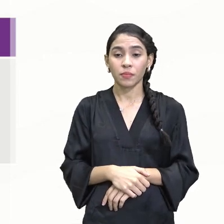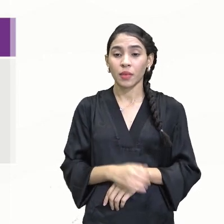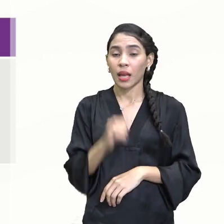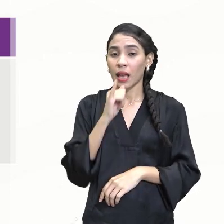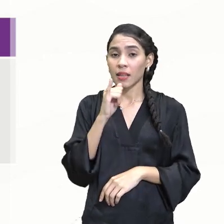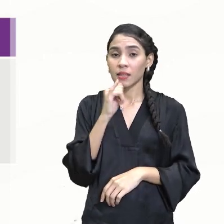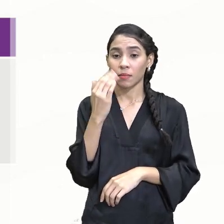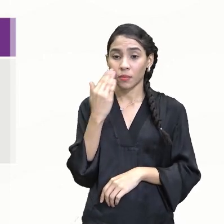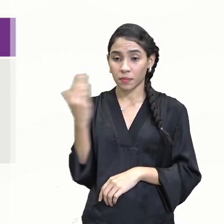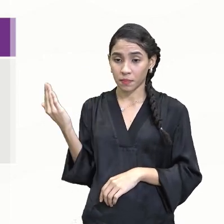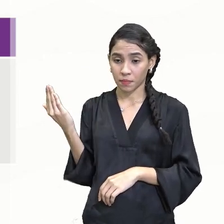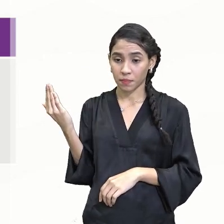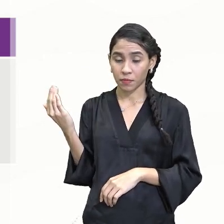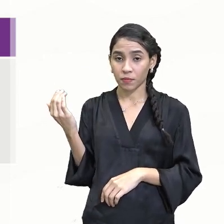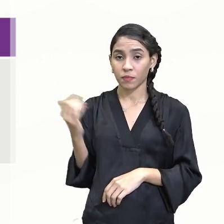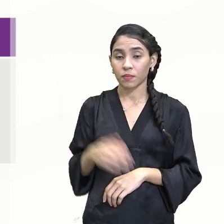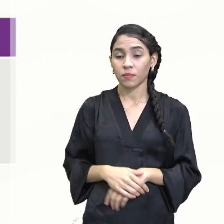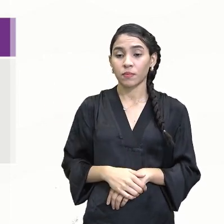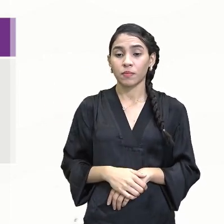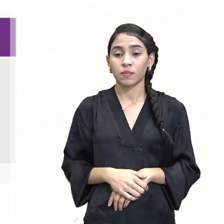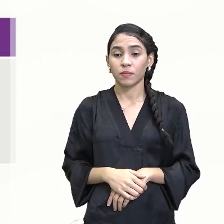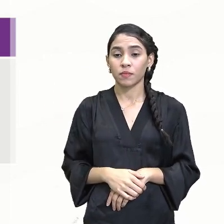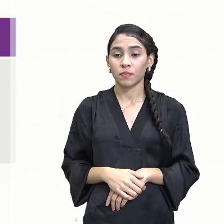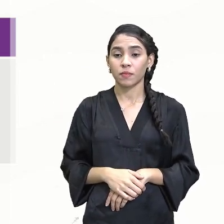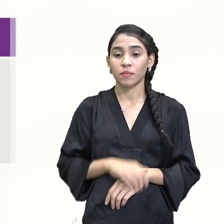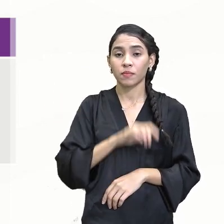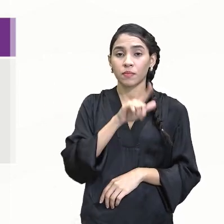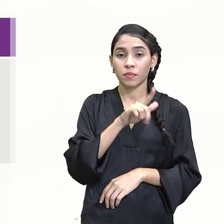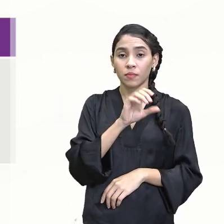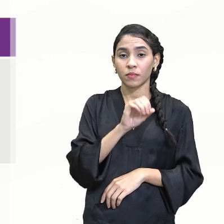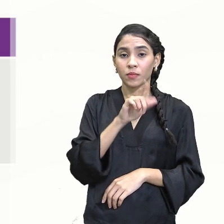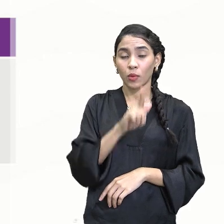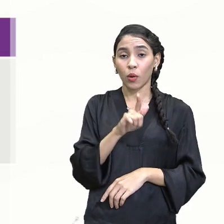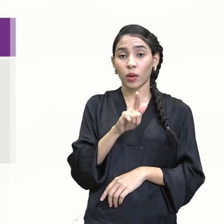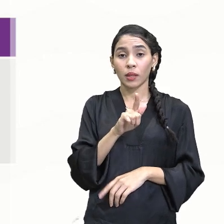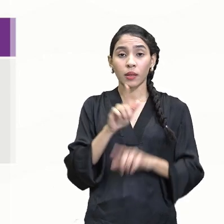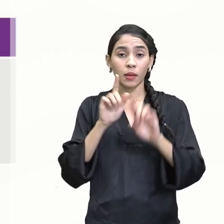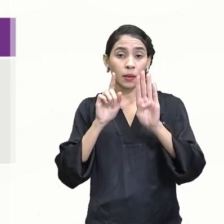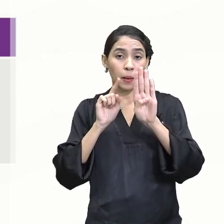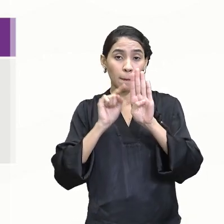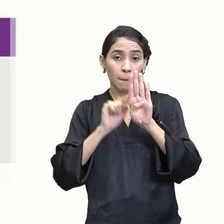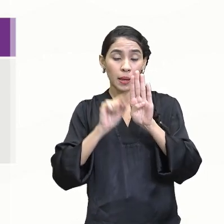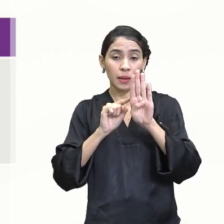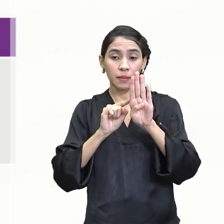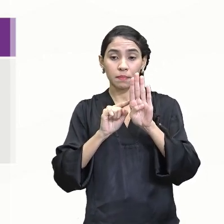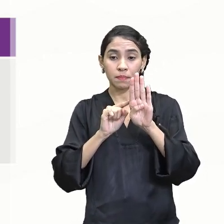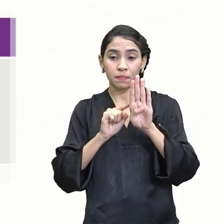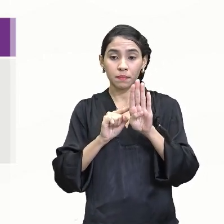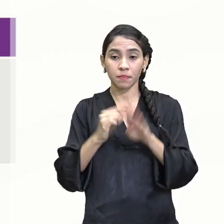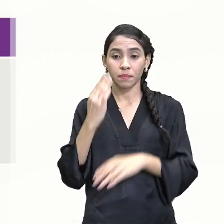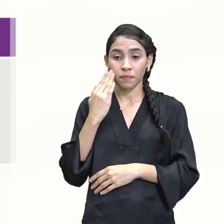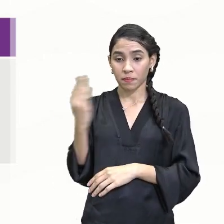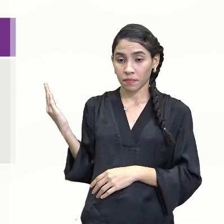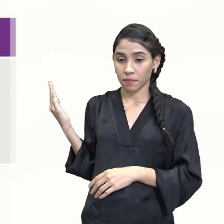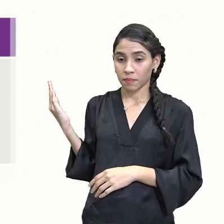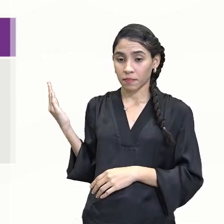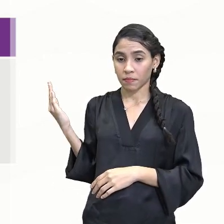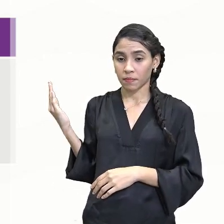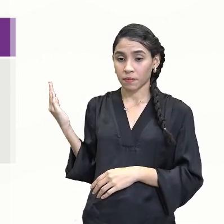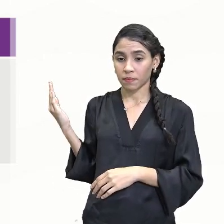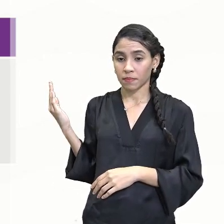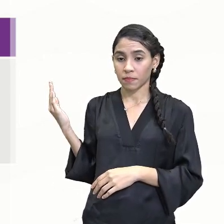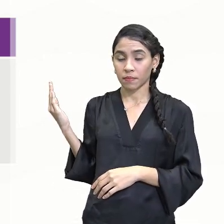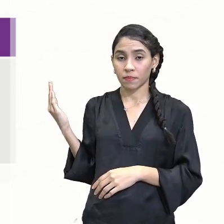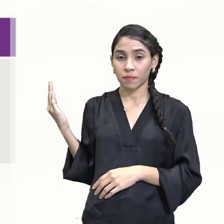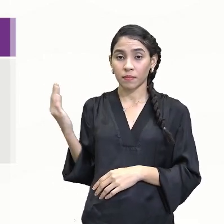do resultado. Então, eu digo o log de B na base A vai ser igual a